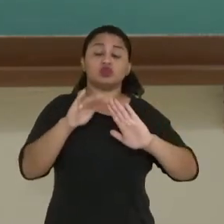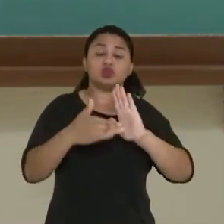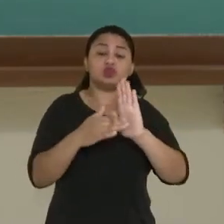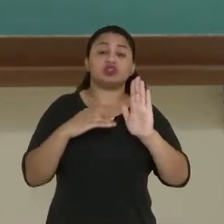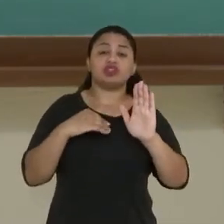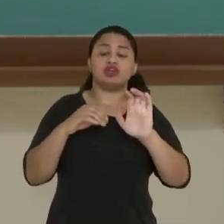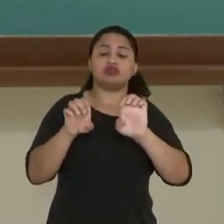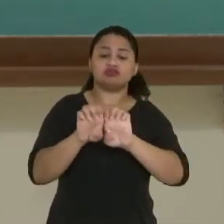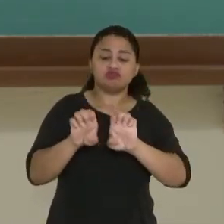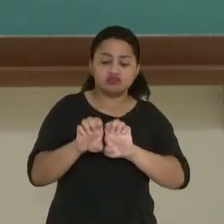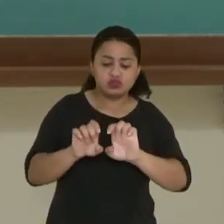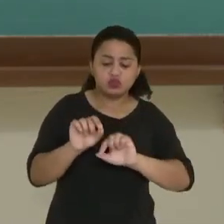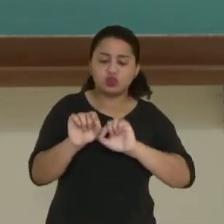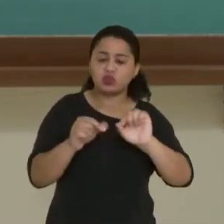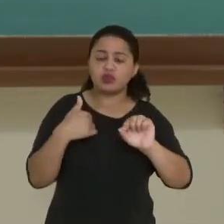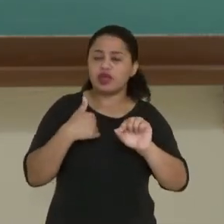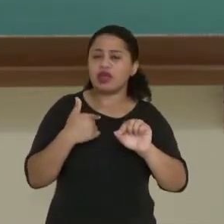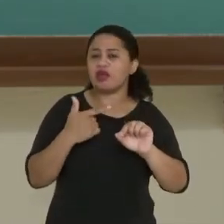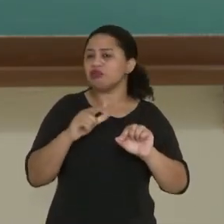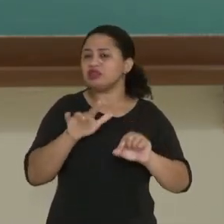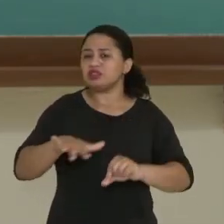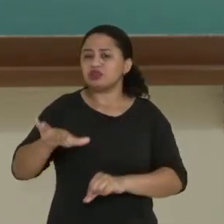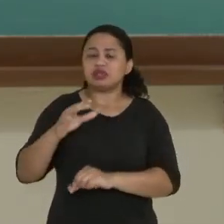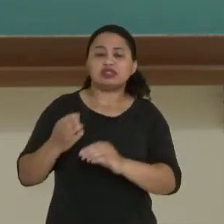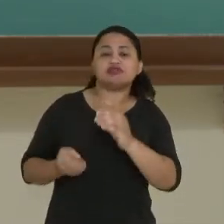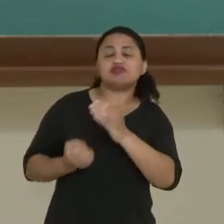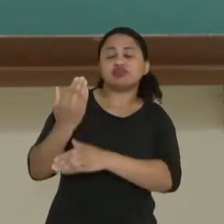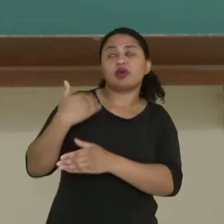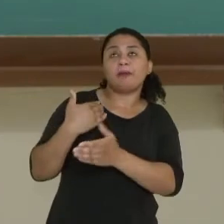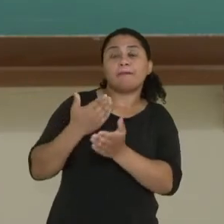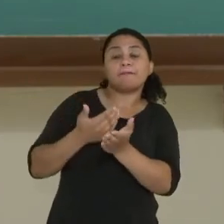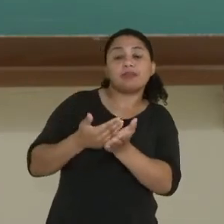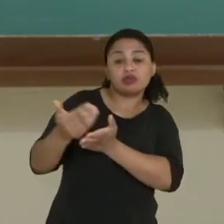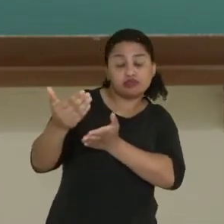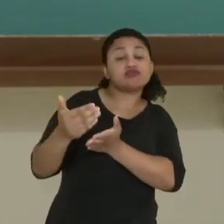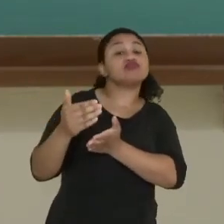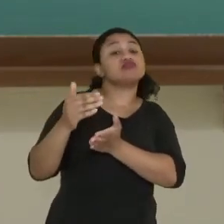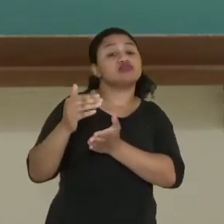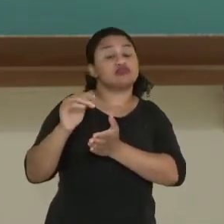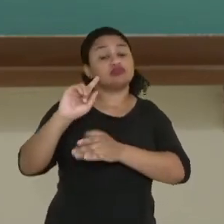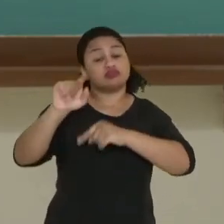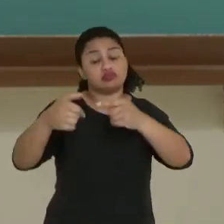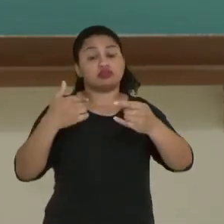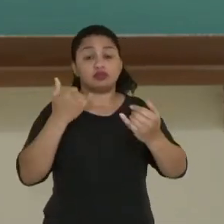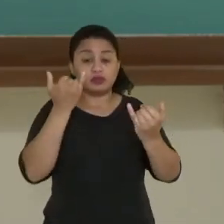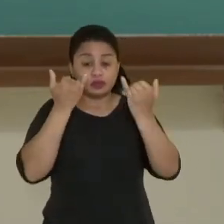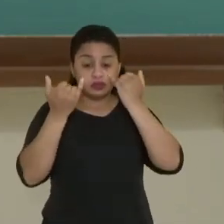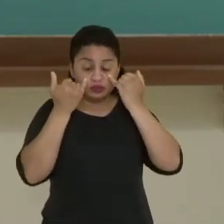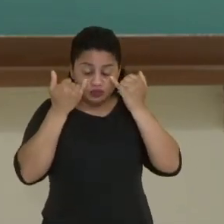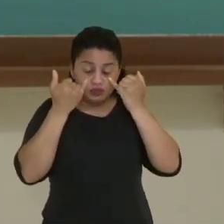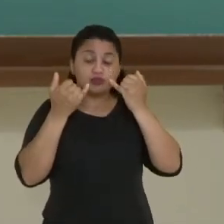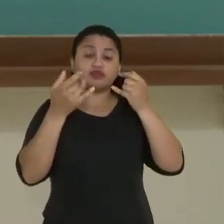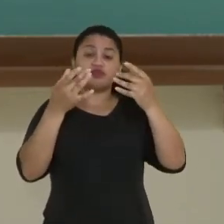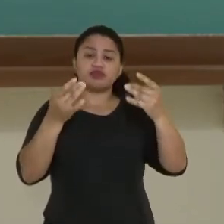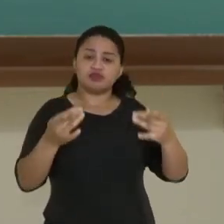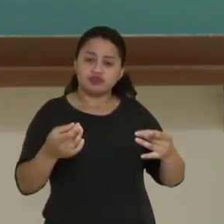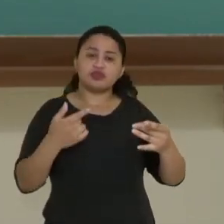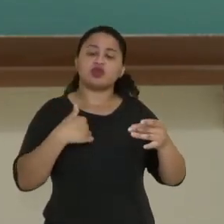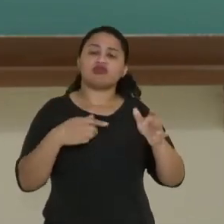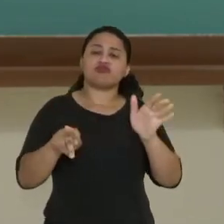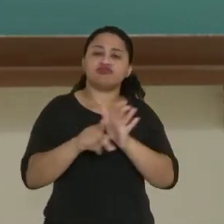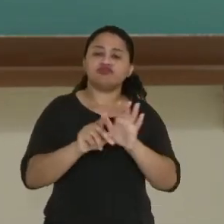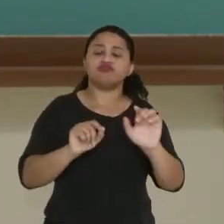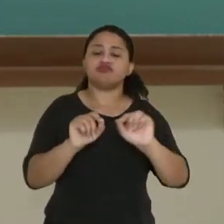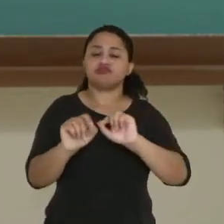fato, né? Então, tem o fato gerador e a partir daí as informações relacionadas,